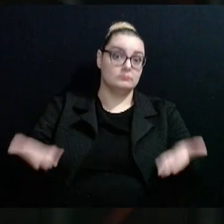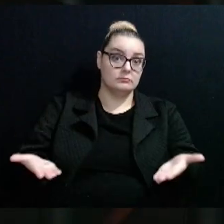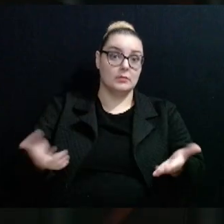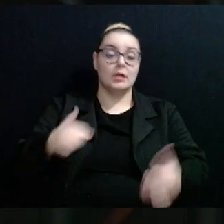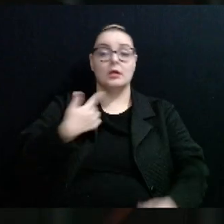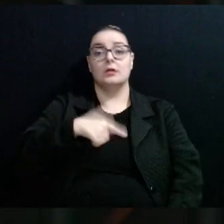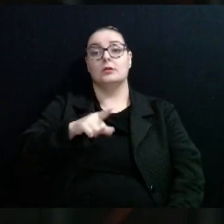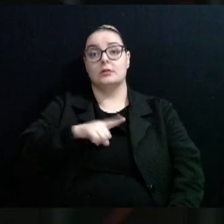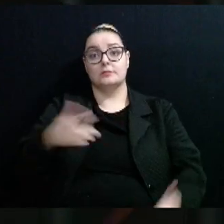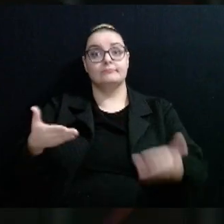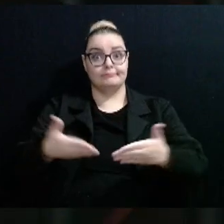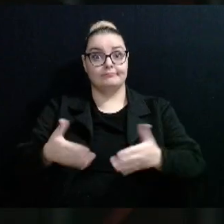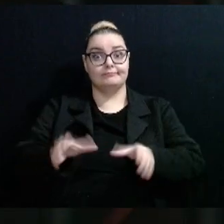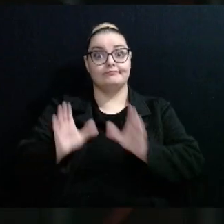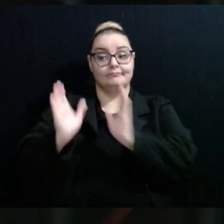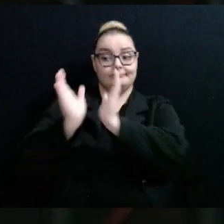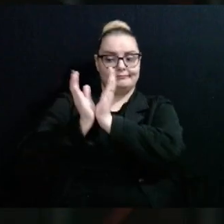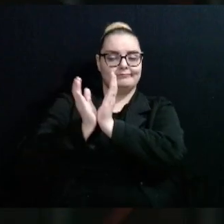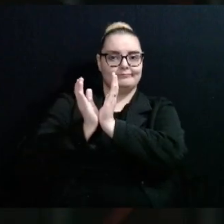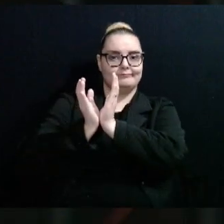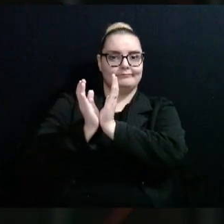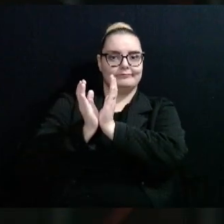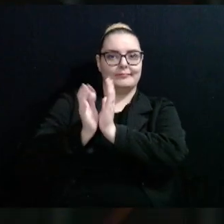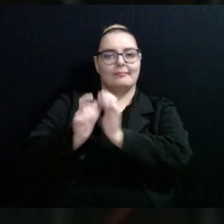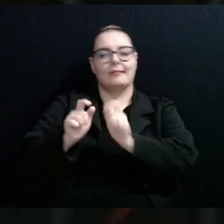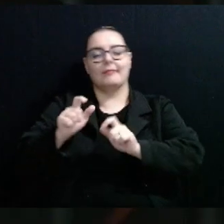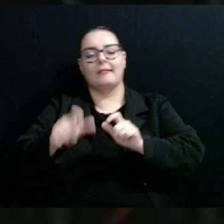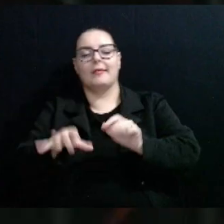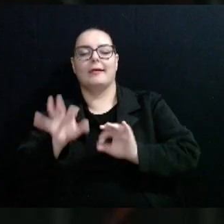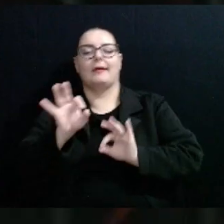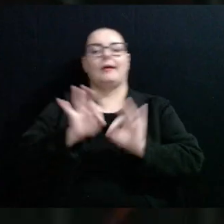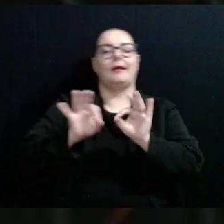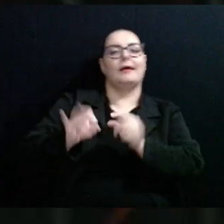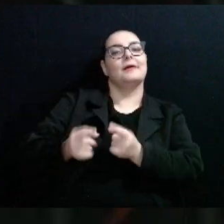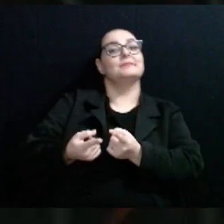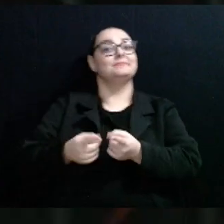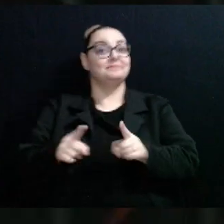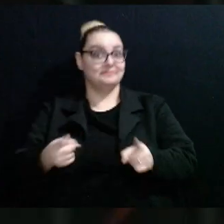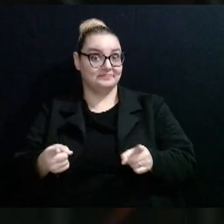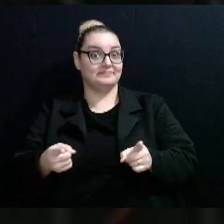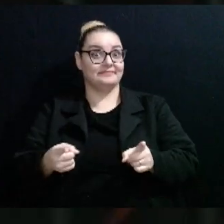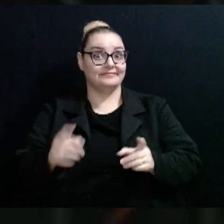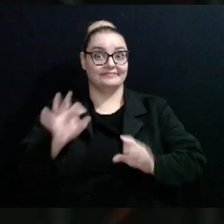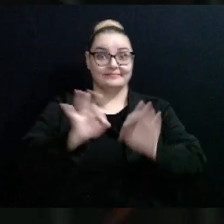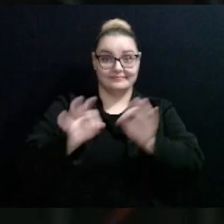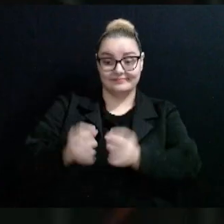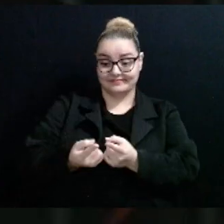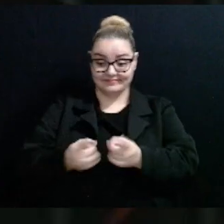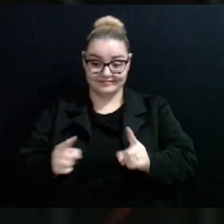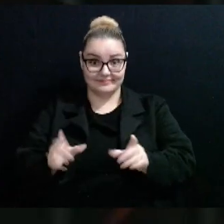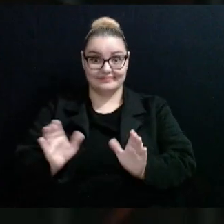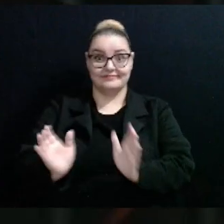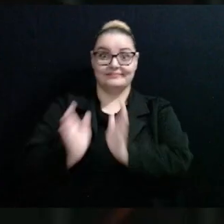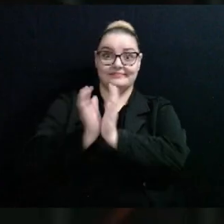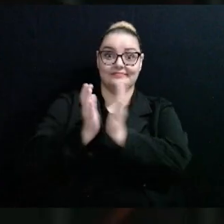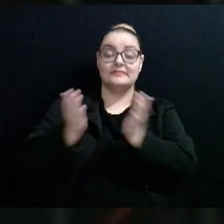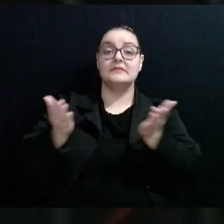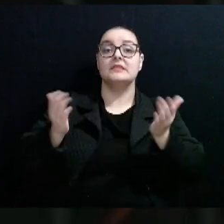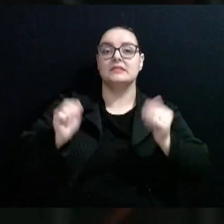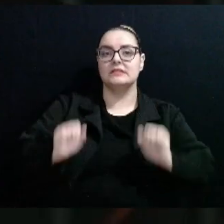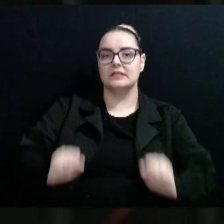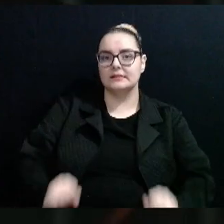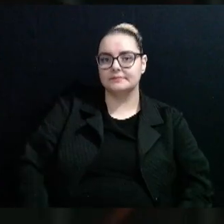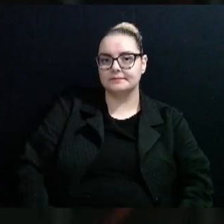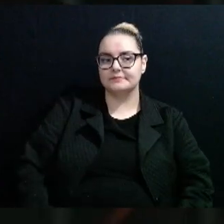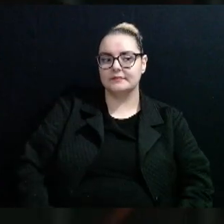Copa do Mundo. E aí o pessoal já está preparando o churrasco, planejando o churrasco da Copa do Mundo. E aí? Vai ter